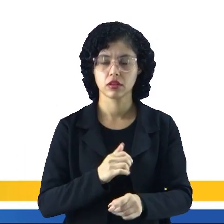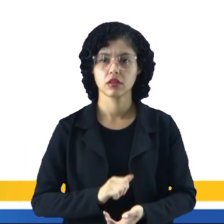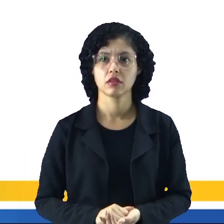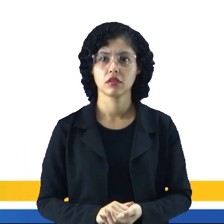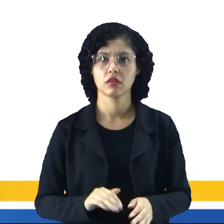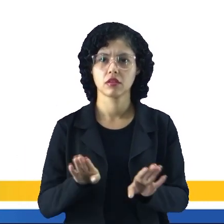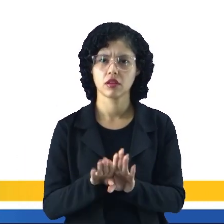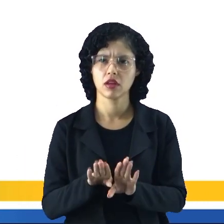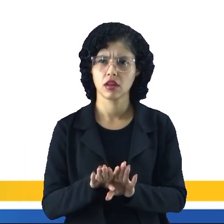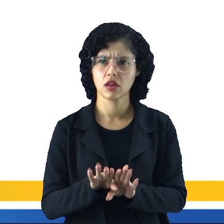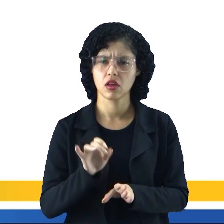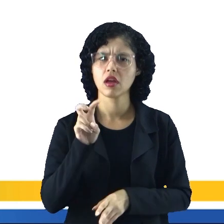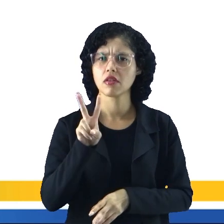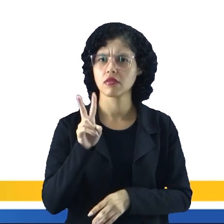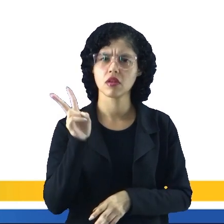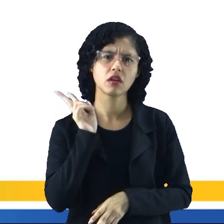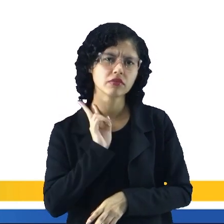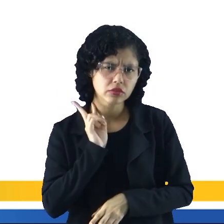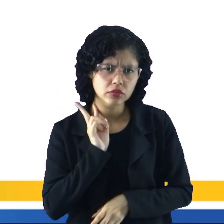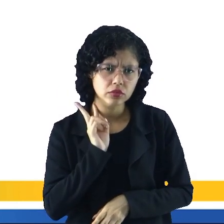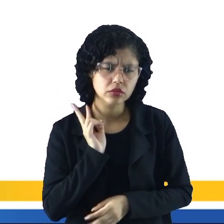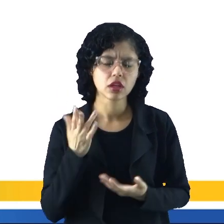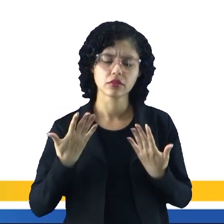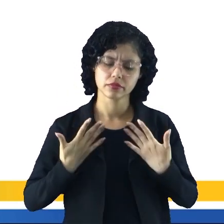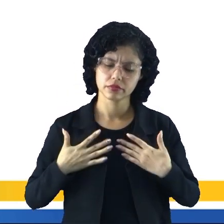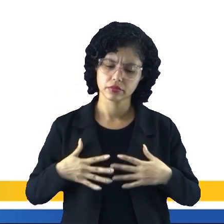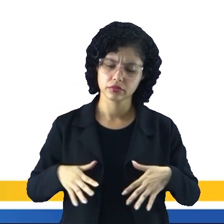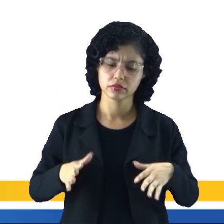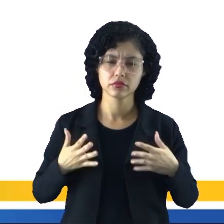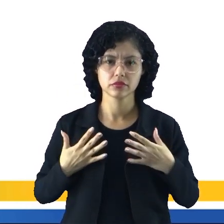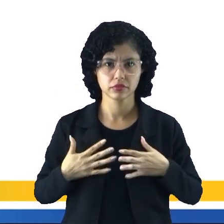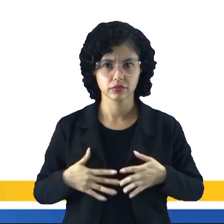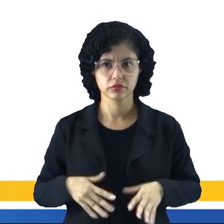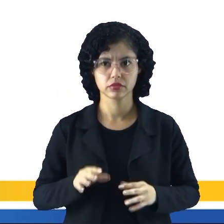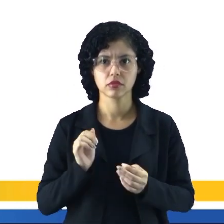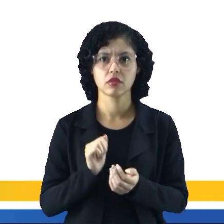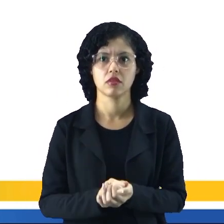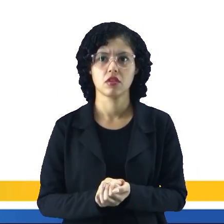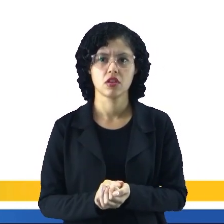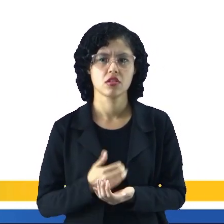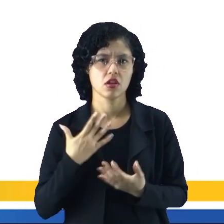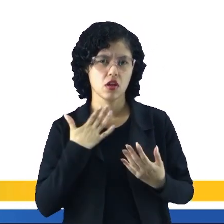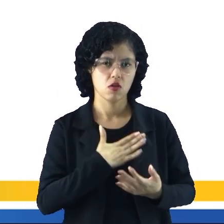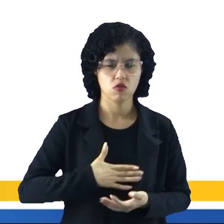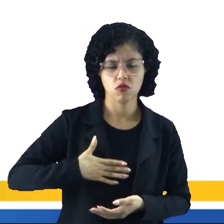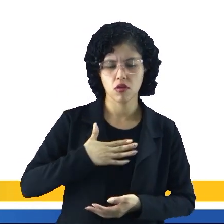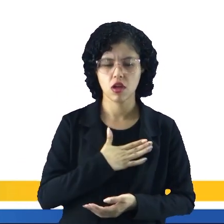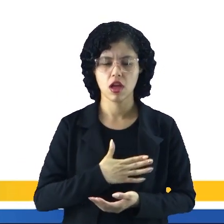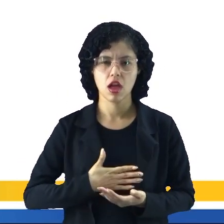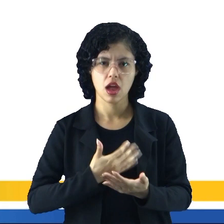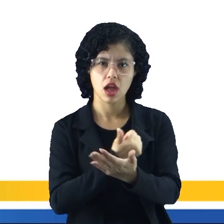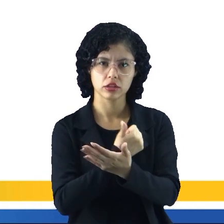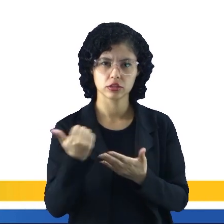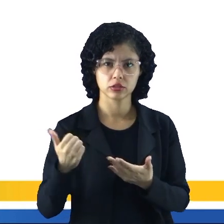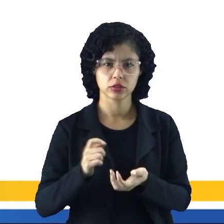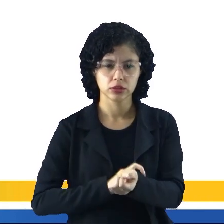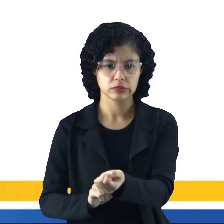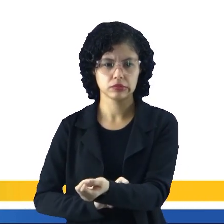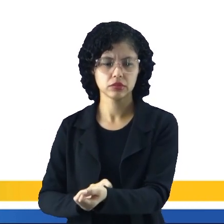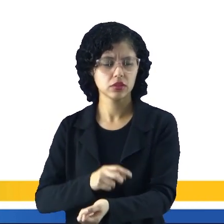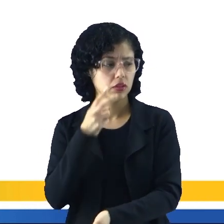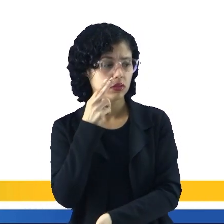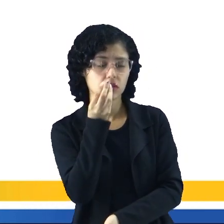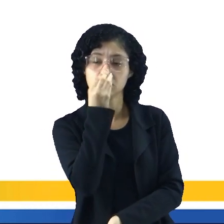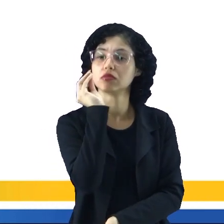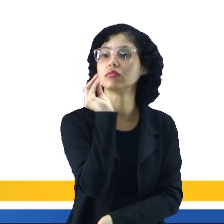as vítima fica calmo os bules adoram reações nervosas finge que não é nada contigo